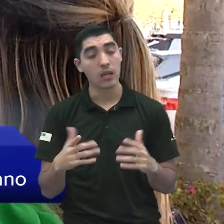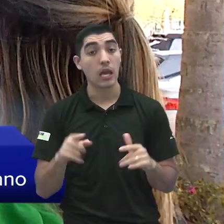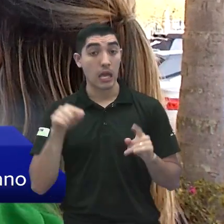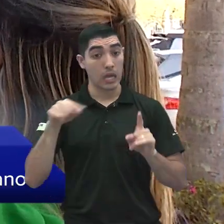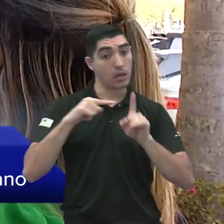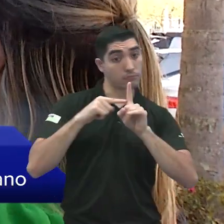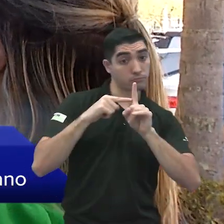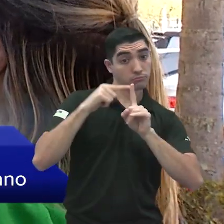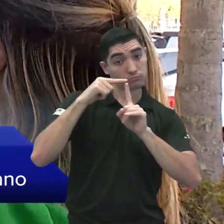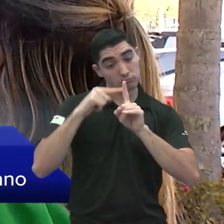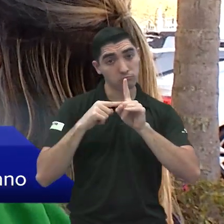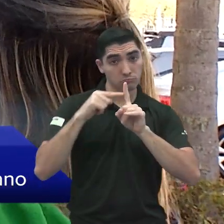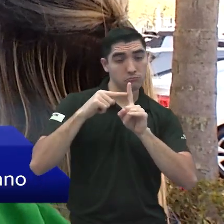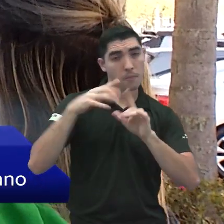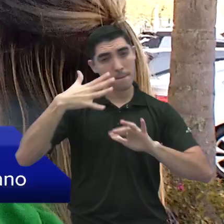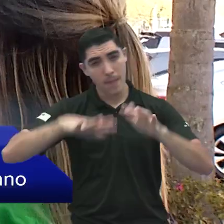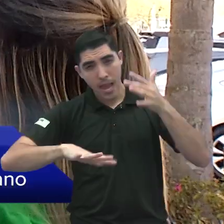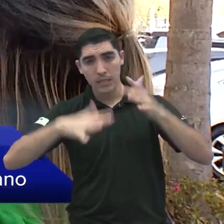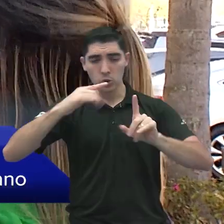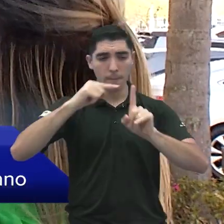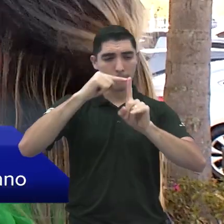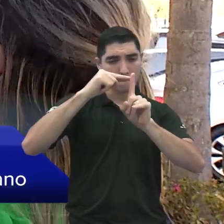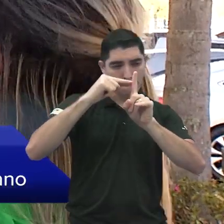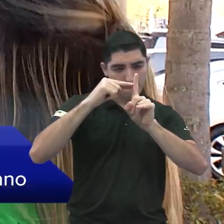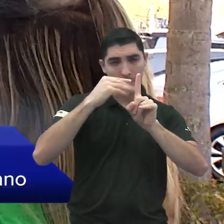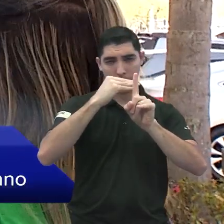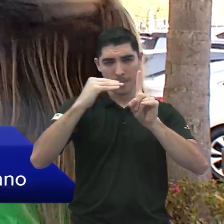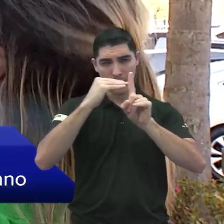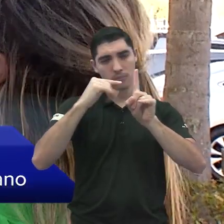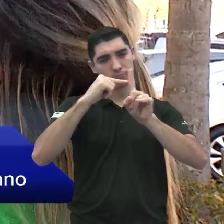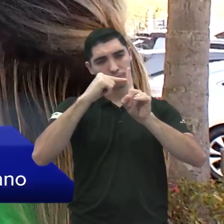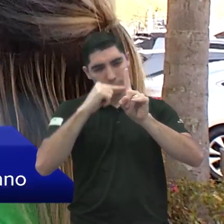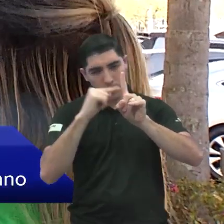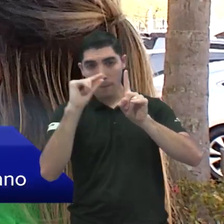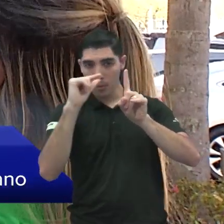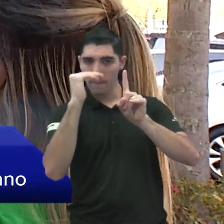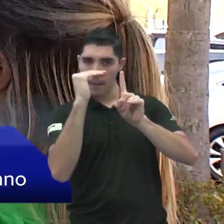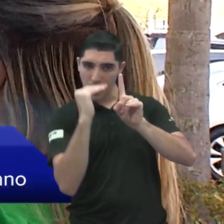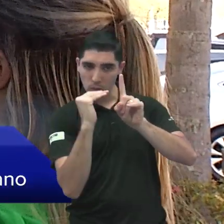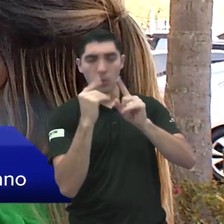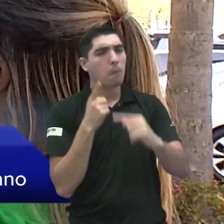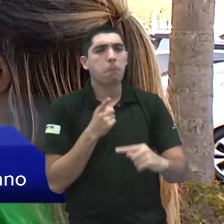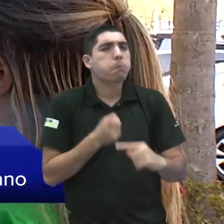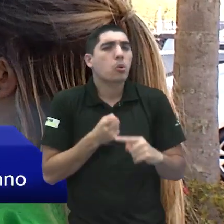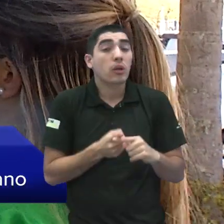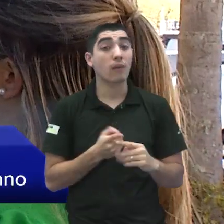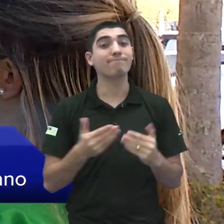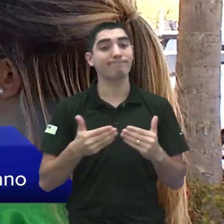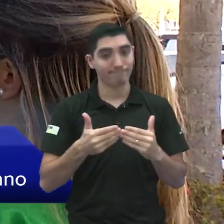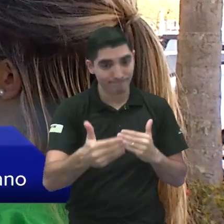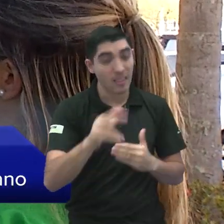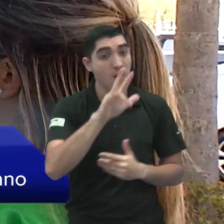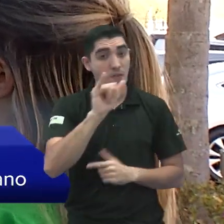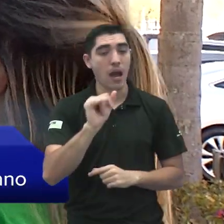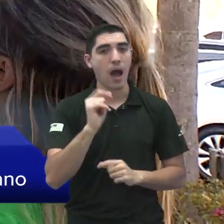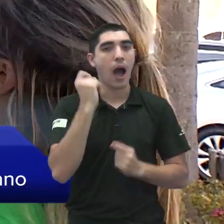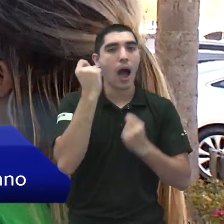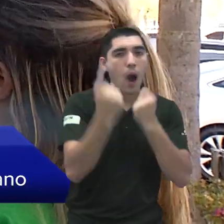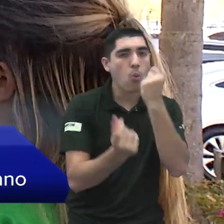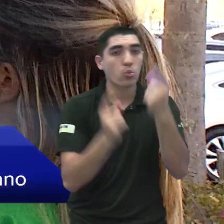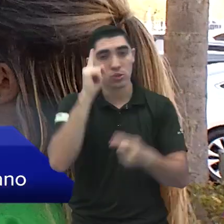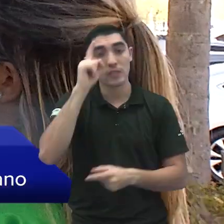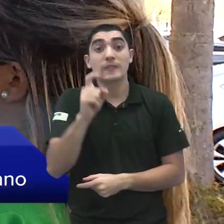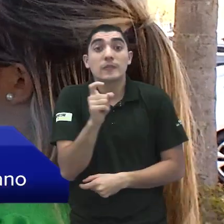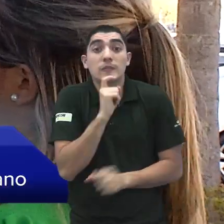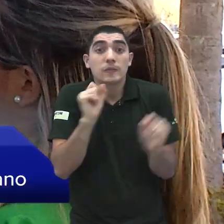as temperaturas devem ficar entre a média e um pouquinho abaixo da média. E eu te explico por quê. A gente deve ter algumas frentes frias passando